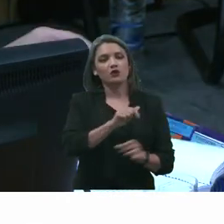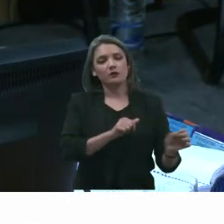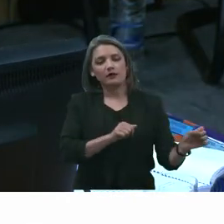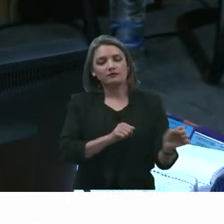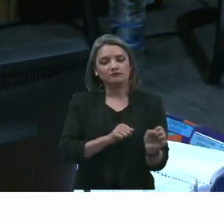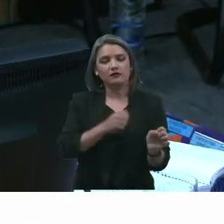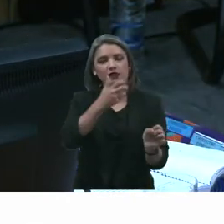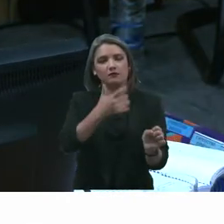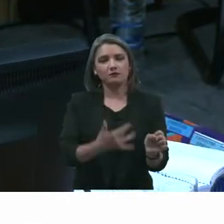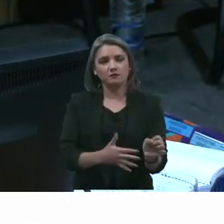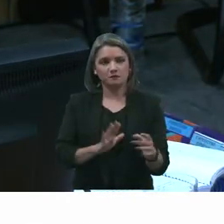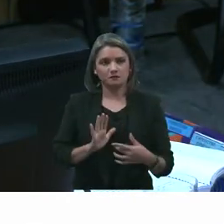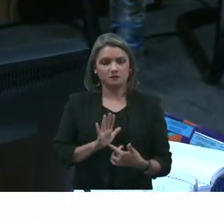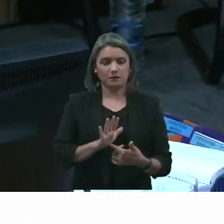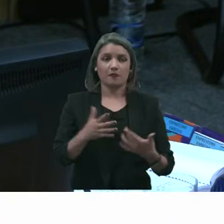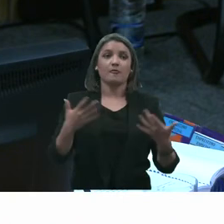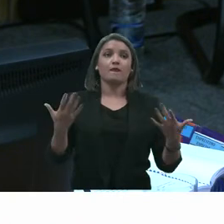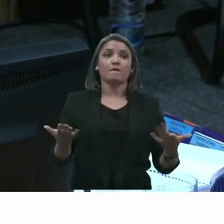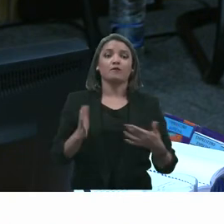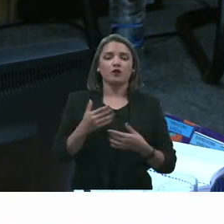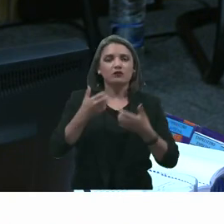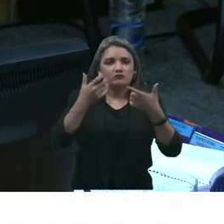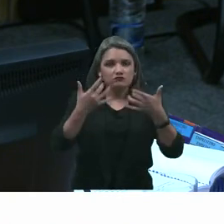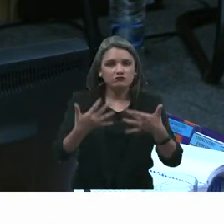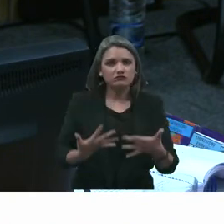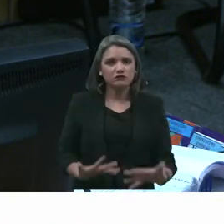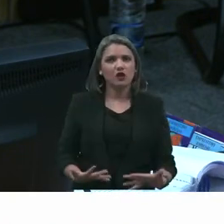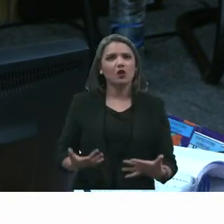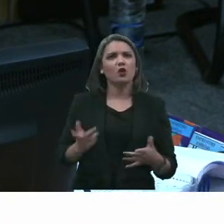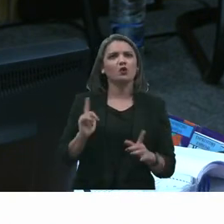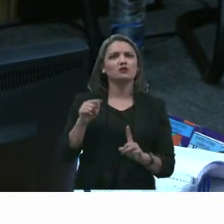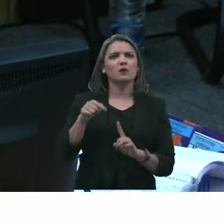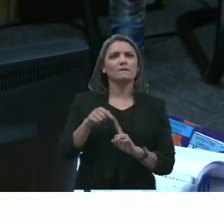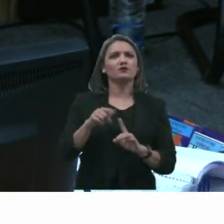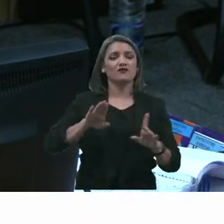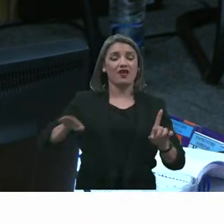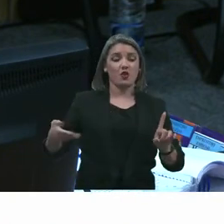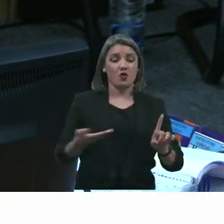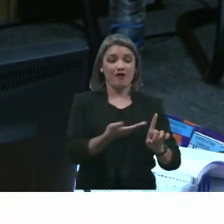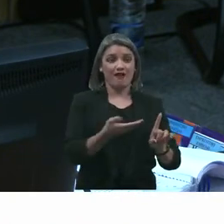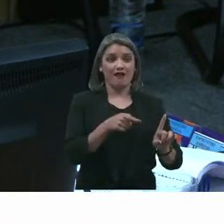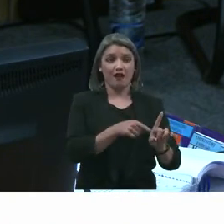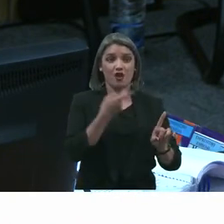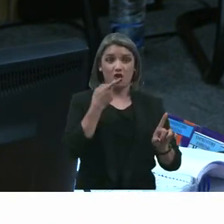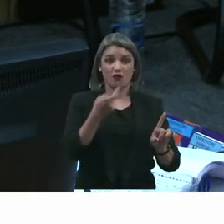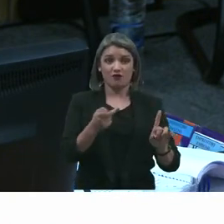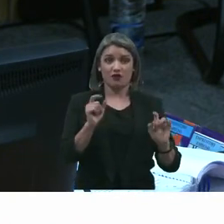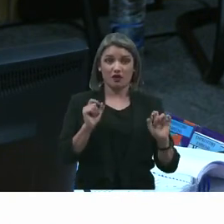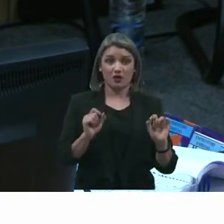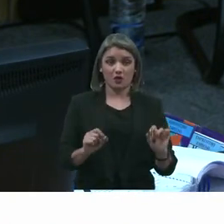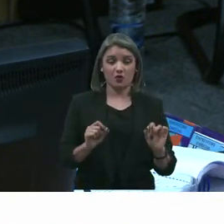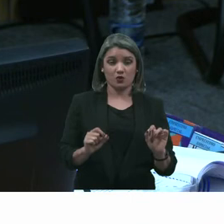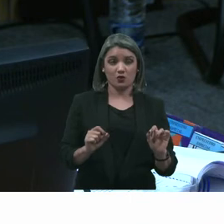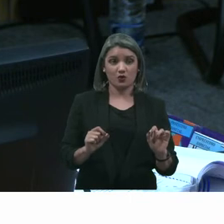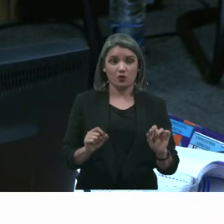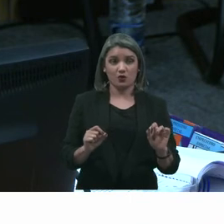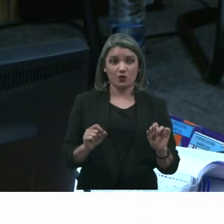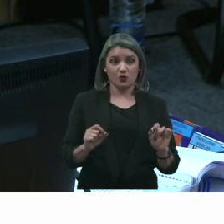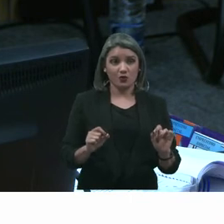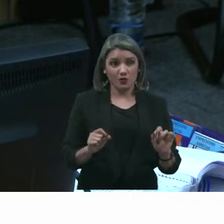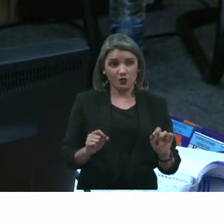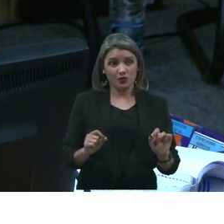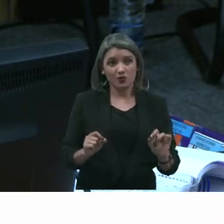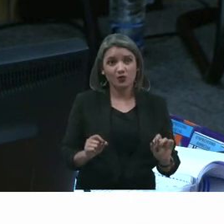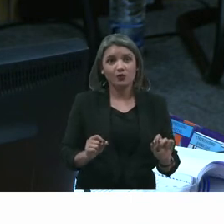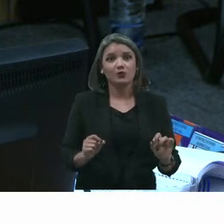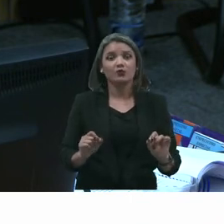razões. Ao apresentar as razões, o réu apontou intempestividade na irresignação e,